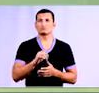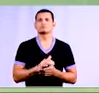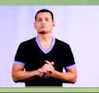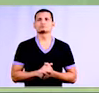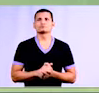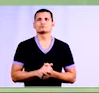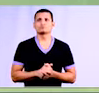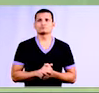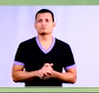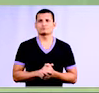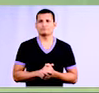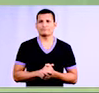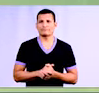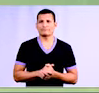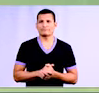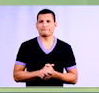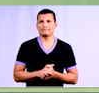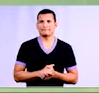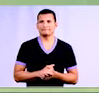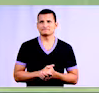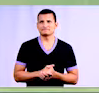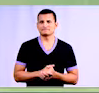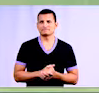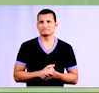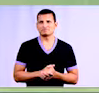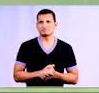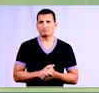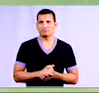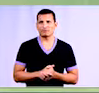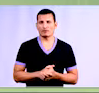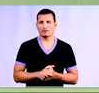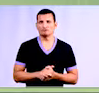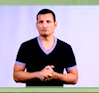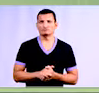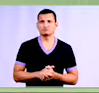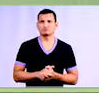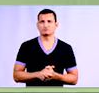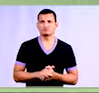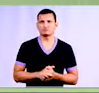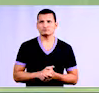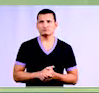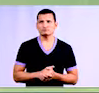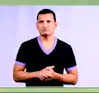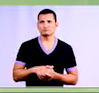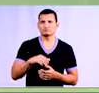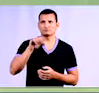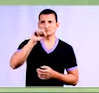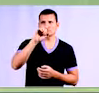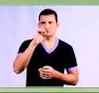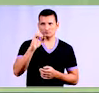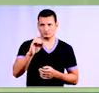Alocação de memória. O SO, o sistema operacional, é normalmente carregado